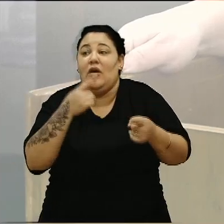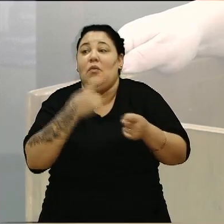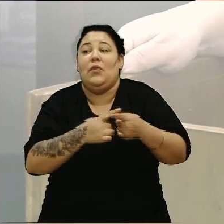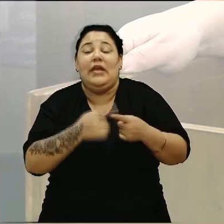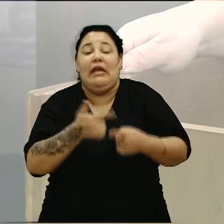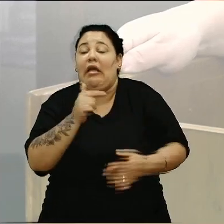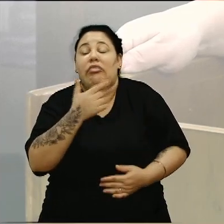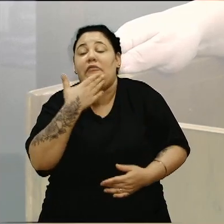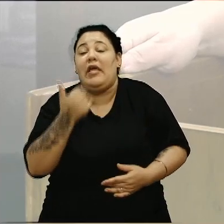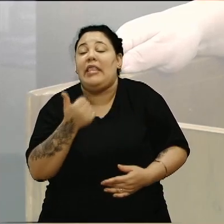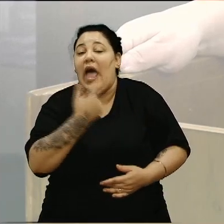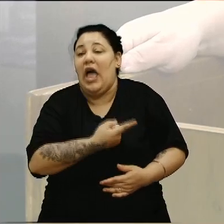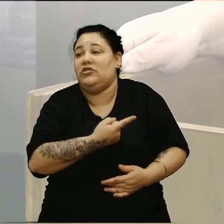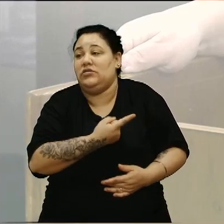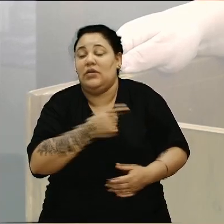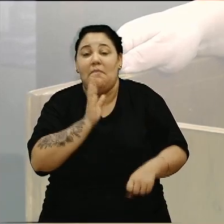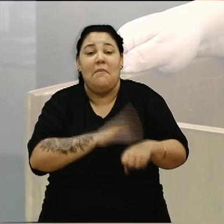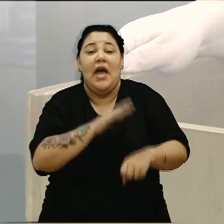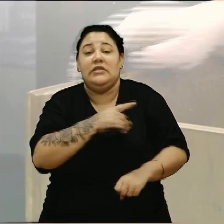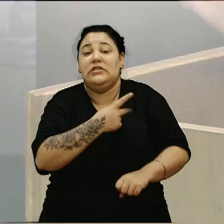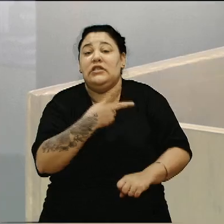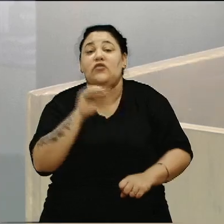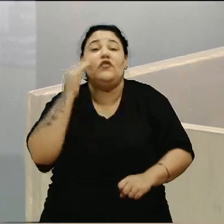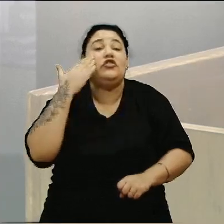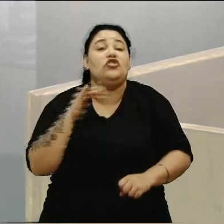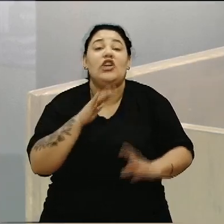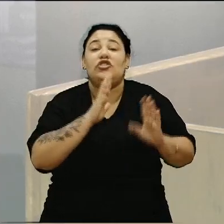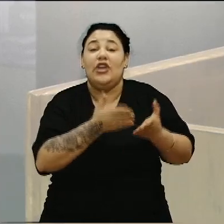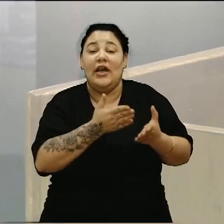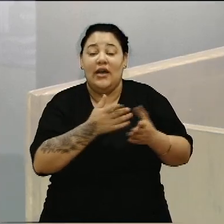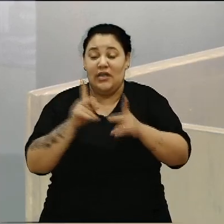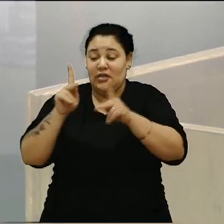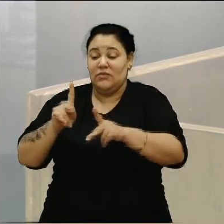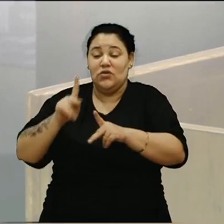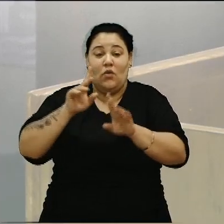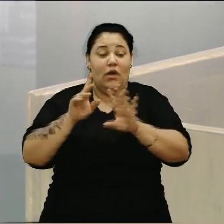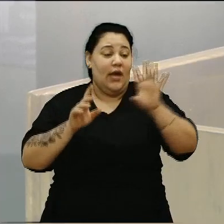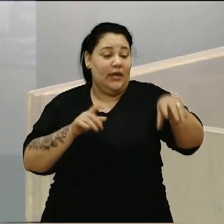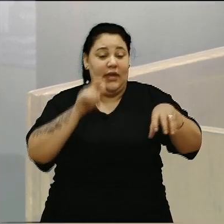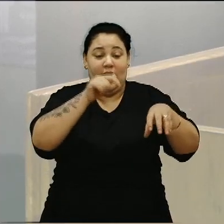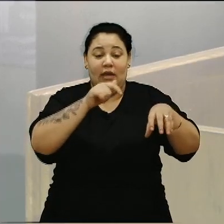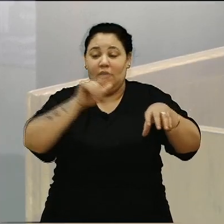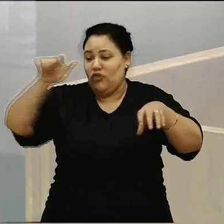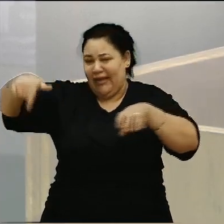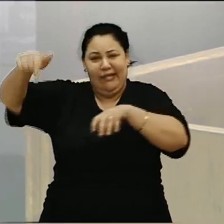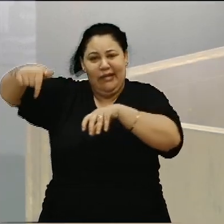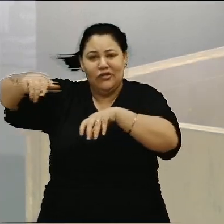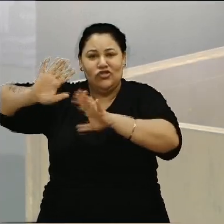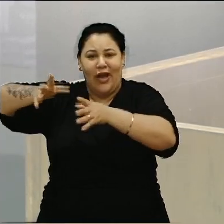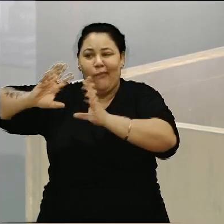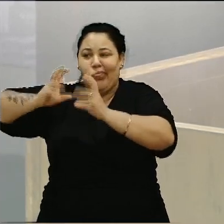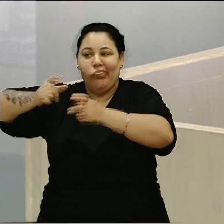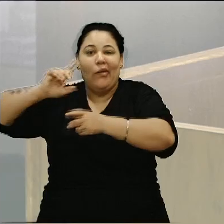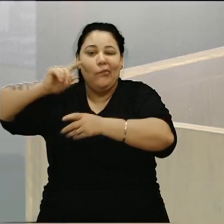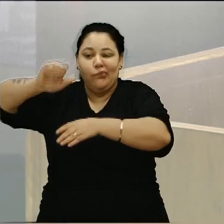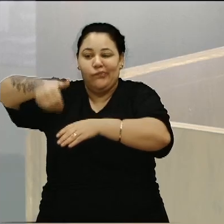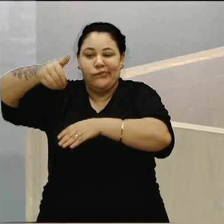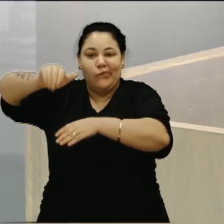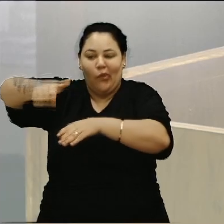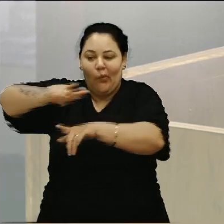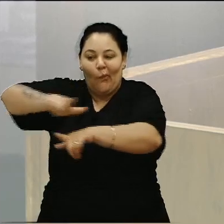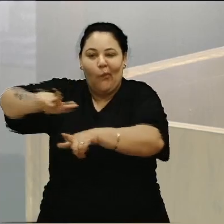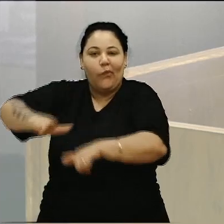ganha há mais de 120 dias e o pessoal de lá, a patrola está indo? É isso que as pessoas